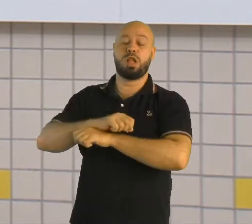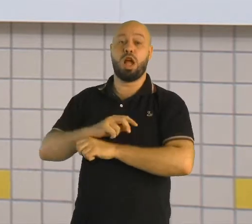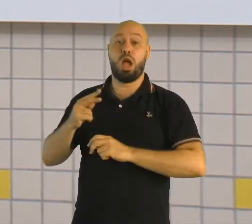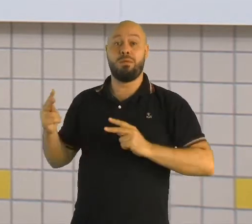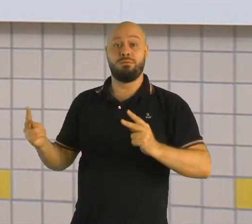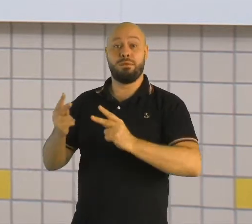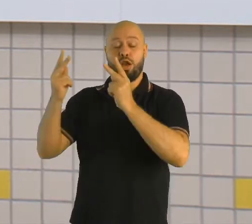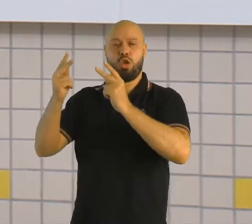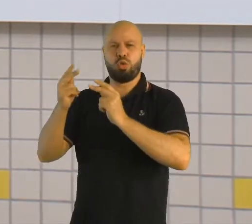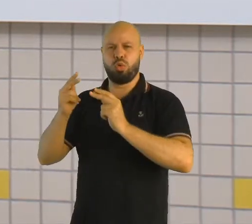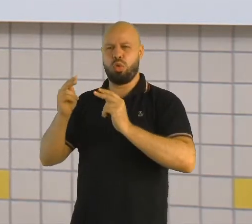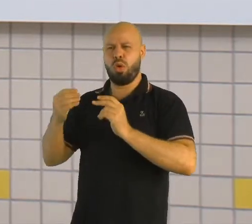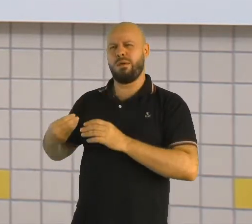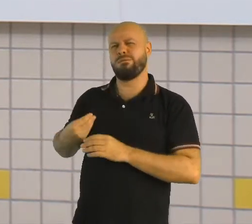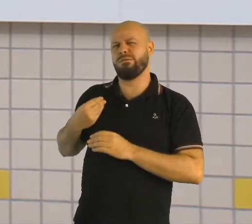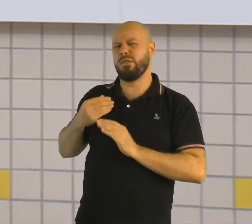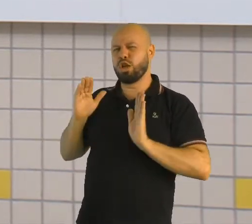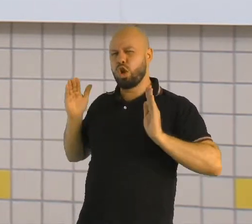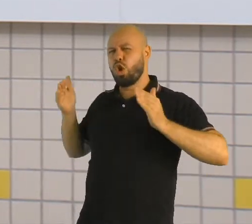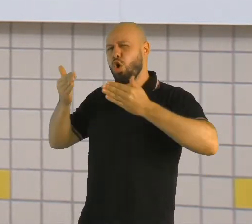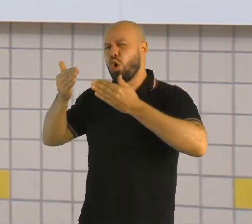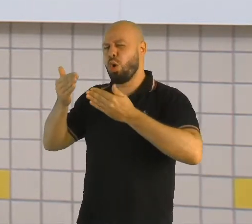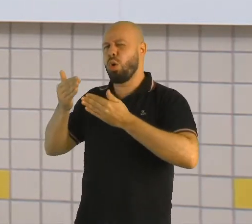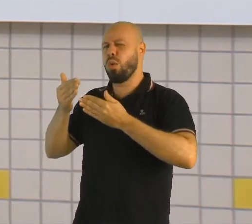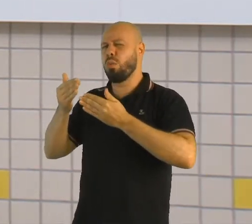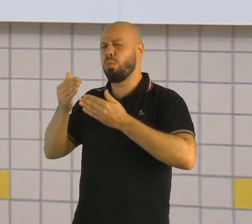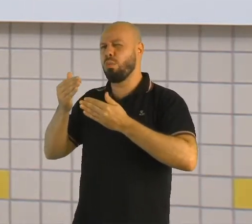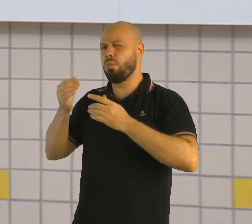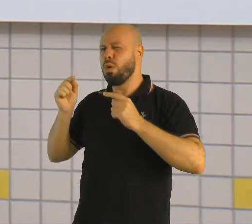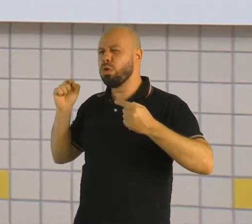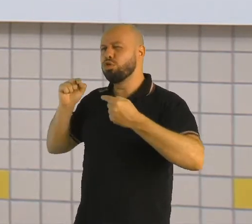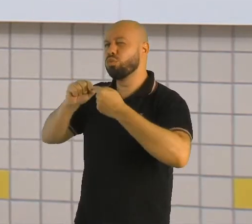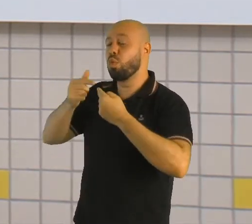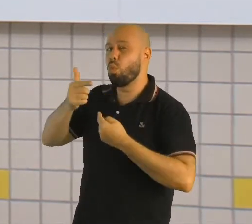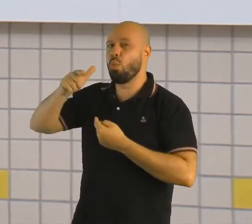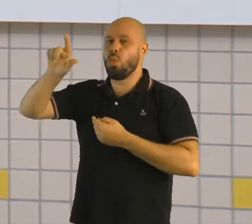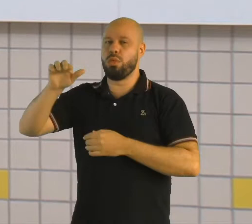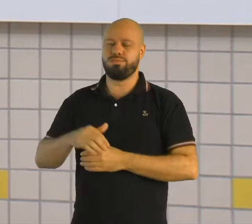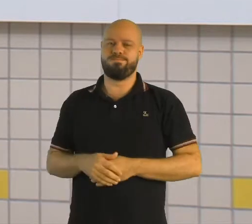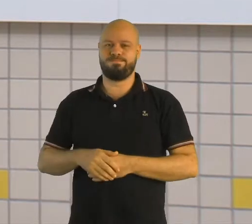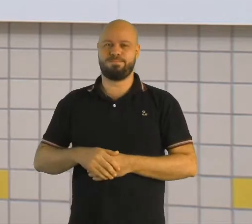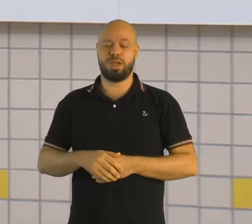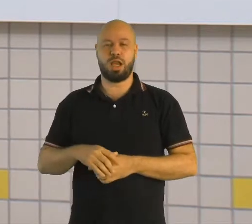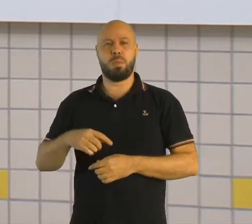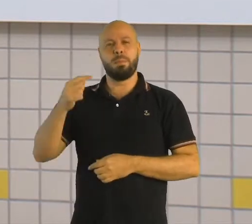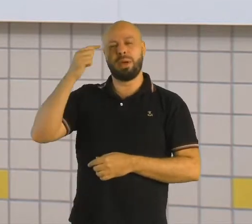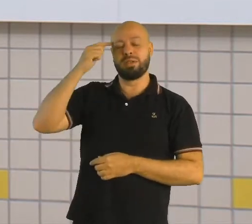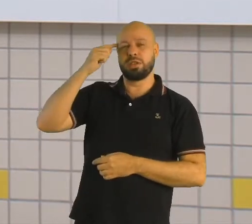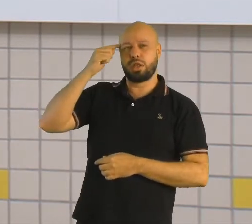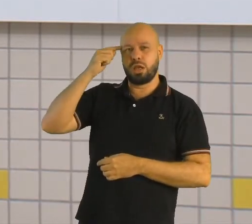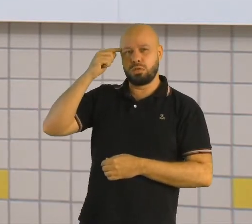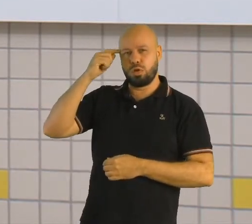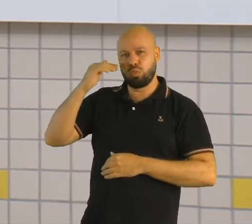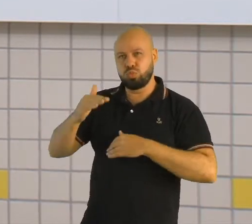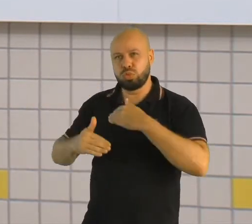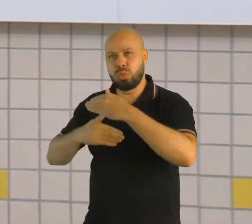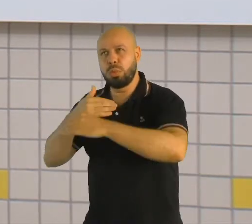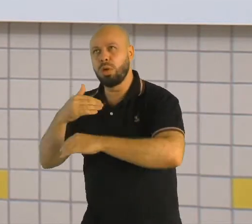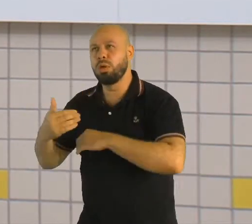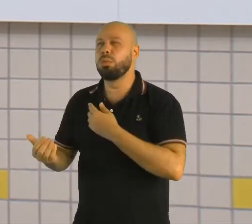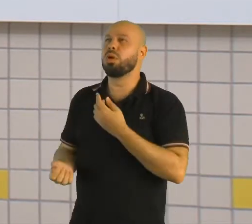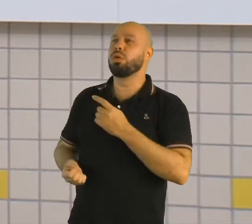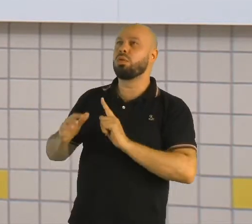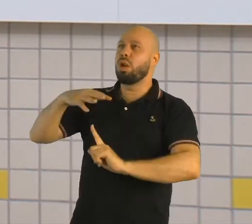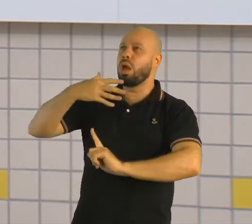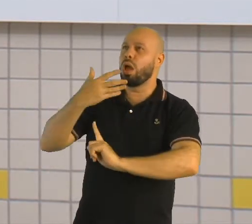outros objetivos, né? Agora essa sociedade ela pode pensar no desenvolvimento da arte, pode pensar no desenvolvimento, né, da cultura como